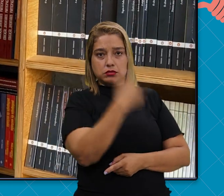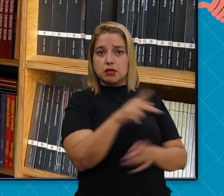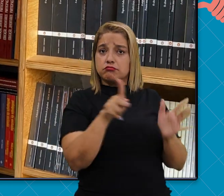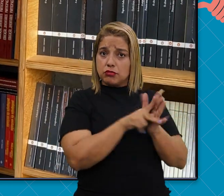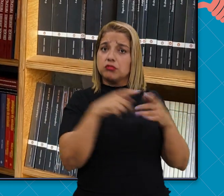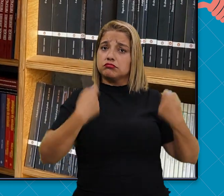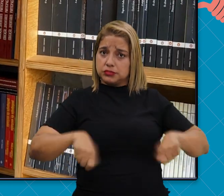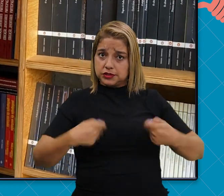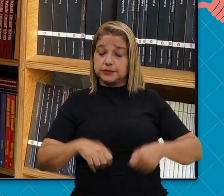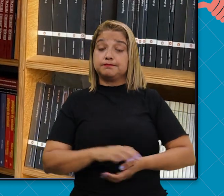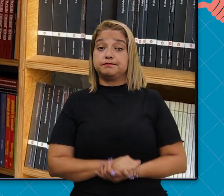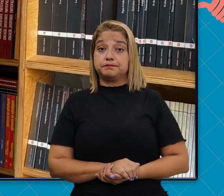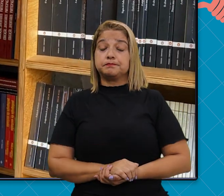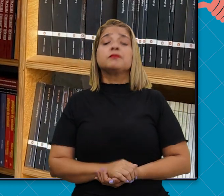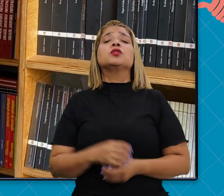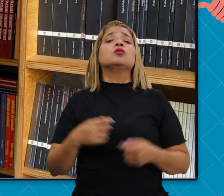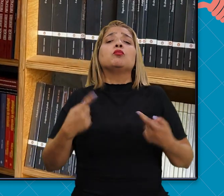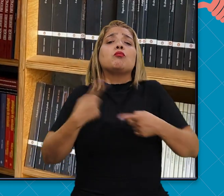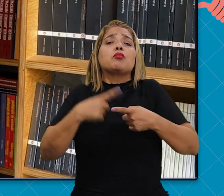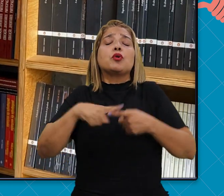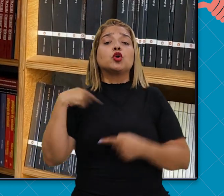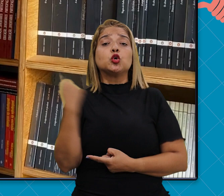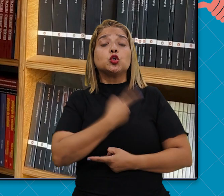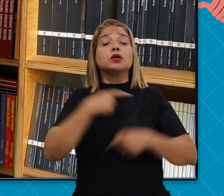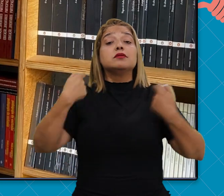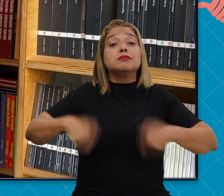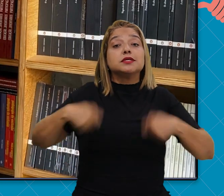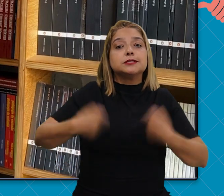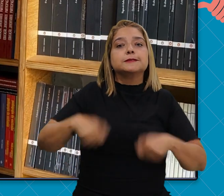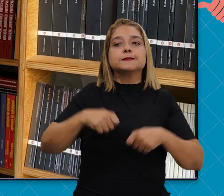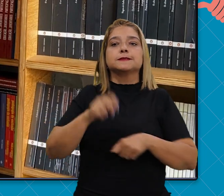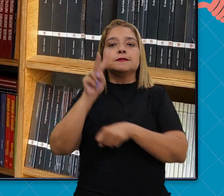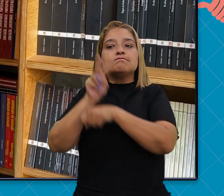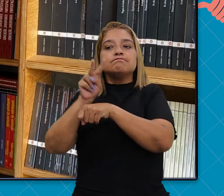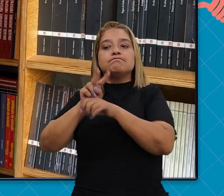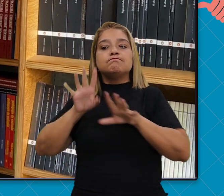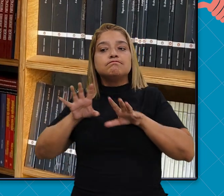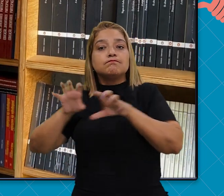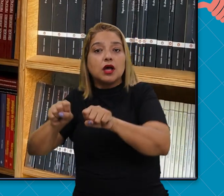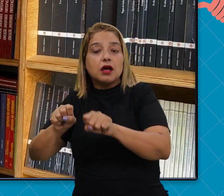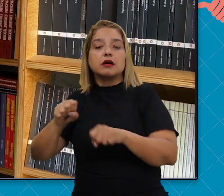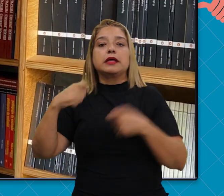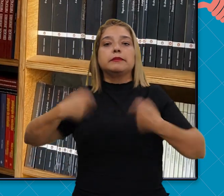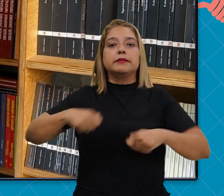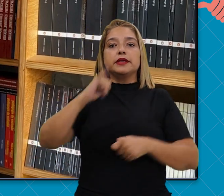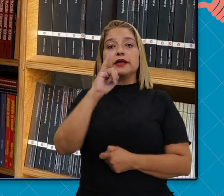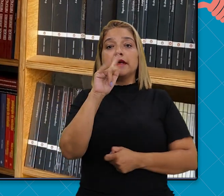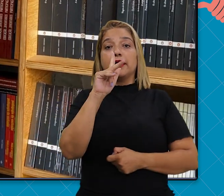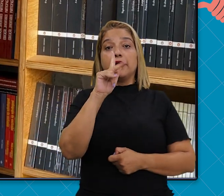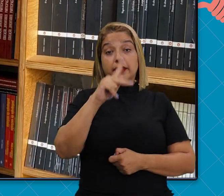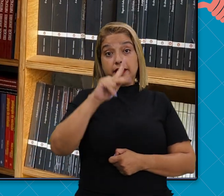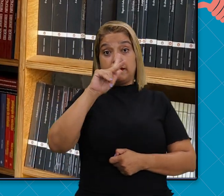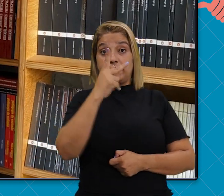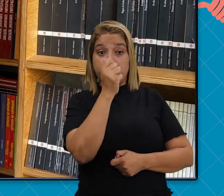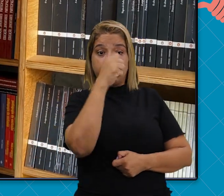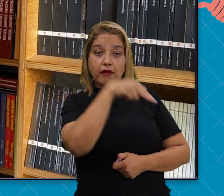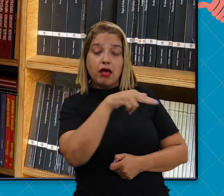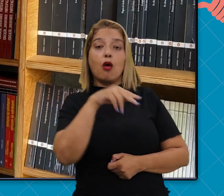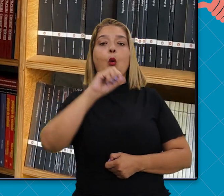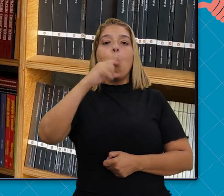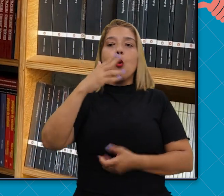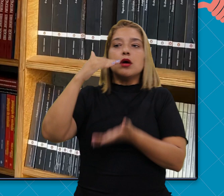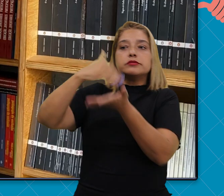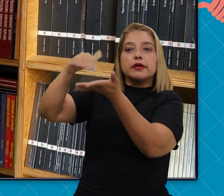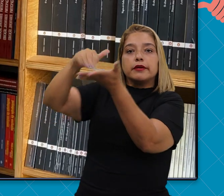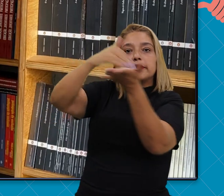cultura. Por que a gente precisa ter patrimônio? Por que a gente precisa que o IPHAN ou as secretarias